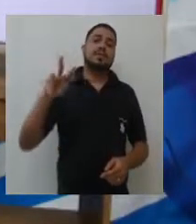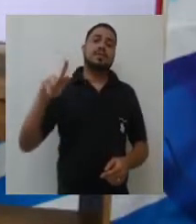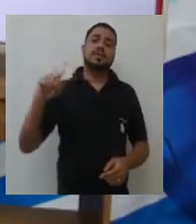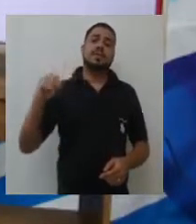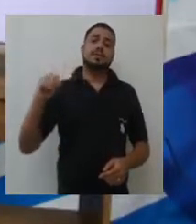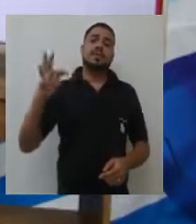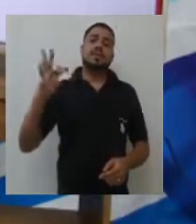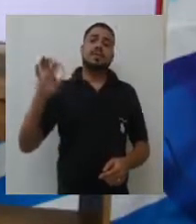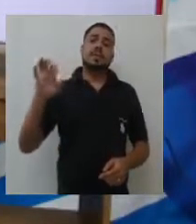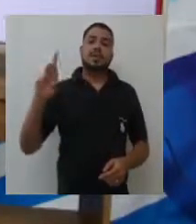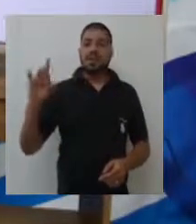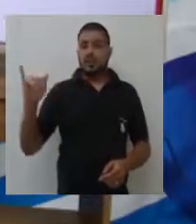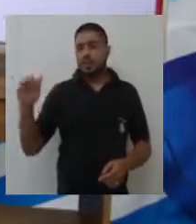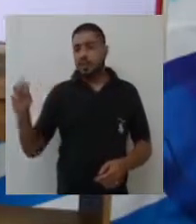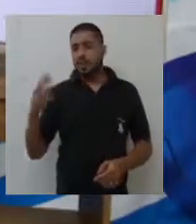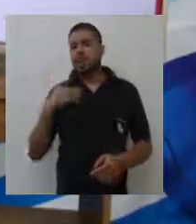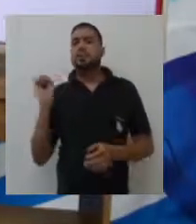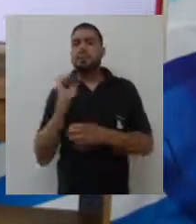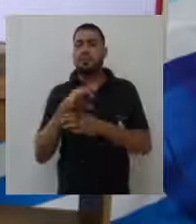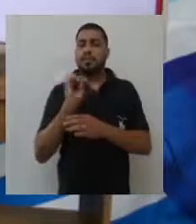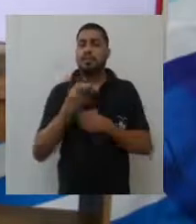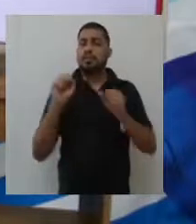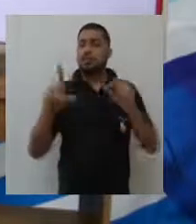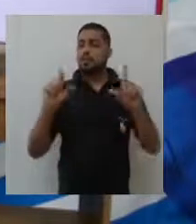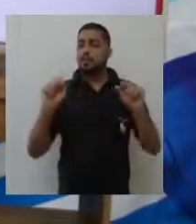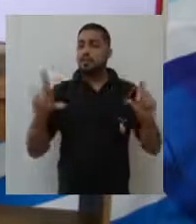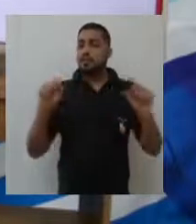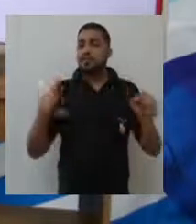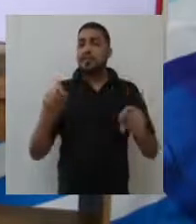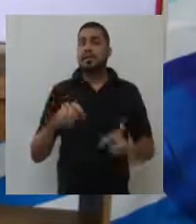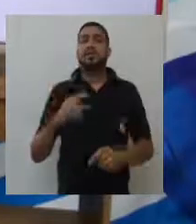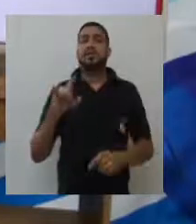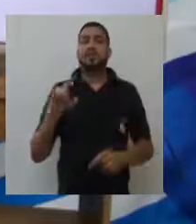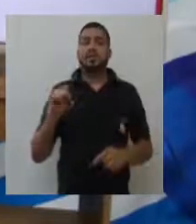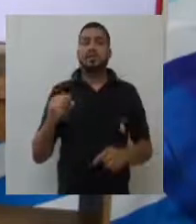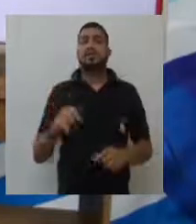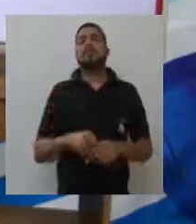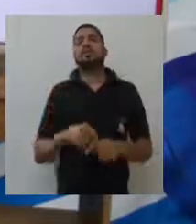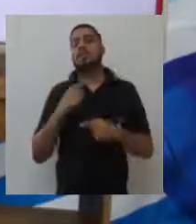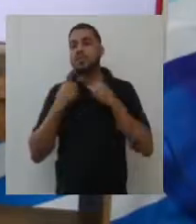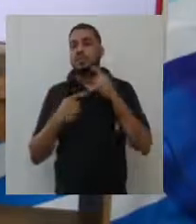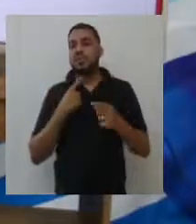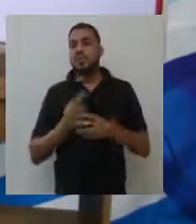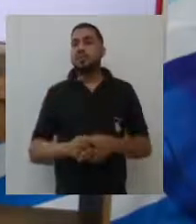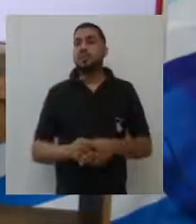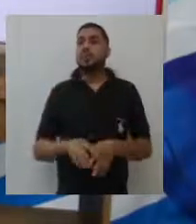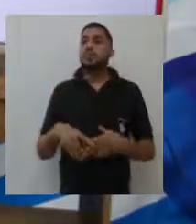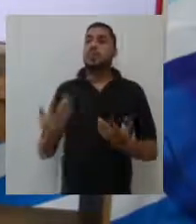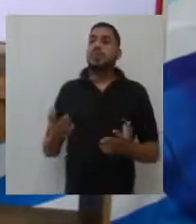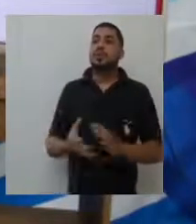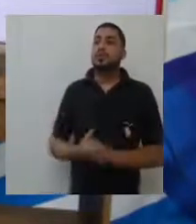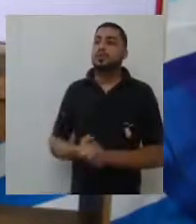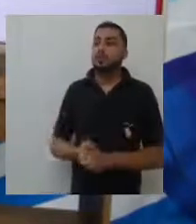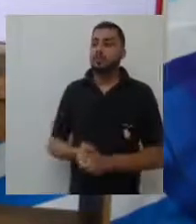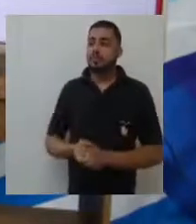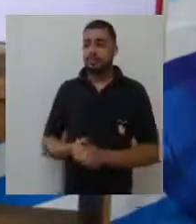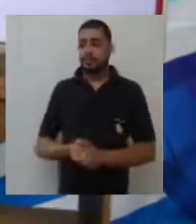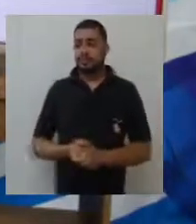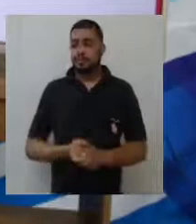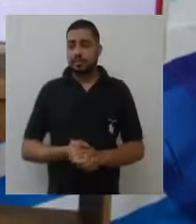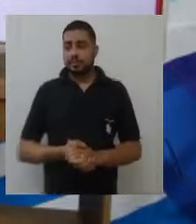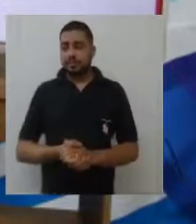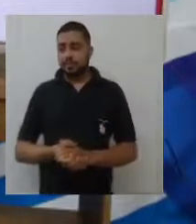os slides no nosso Instagram. Vou tirar dúvida com vocês, beleza? Vamos lá. Qual é a próxima dúvida?